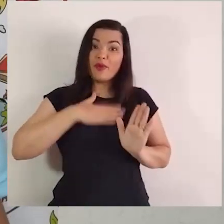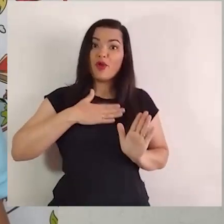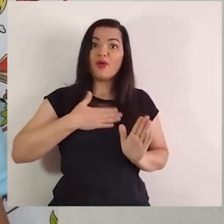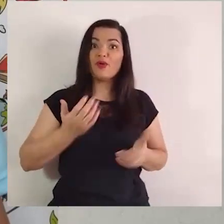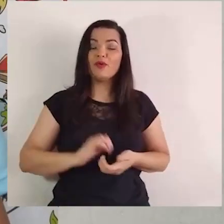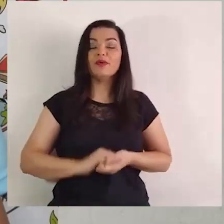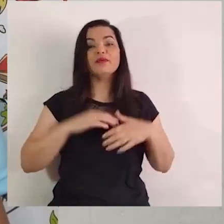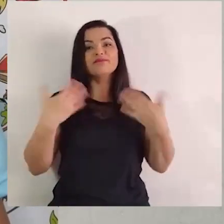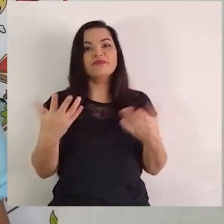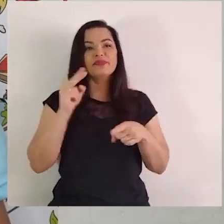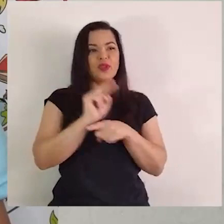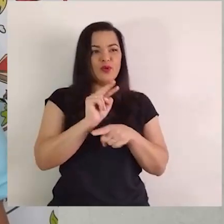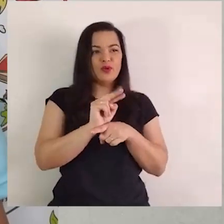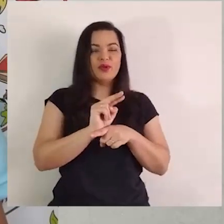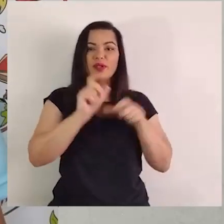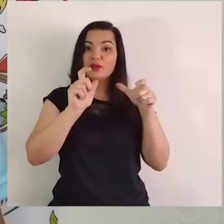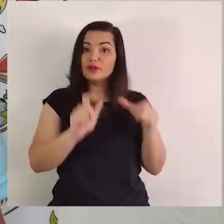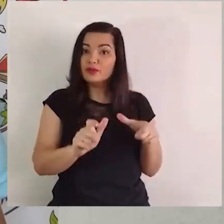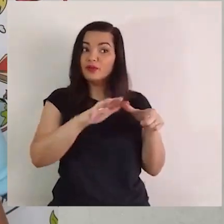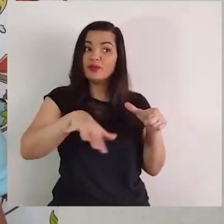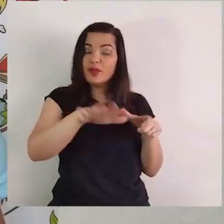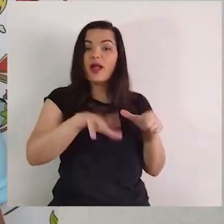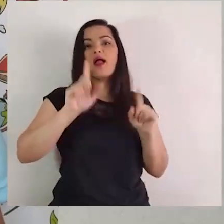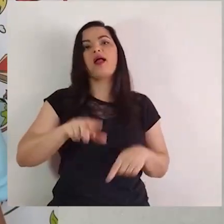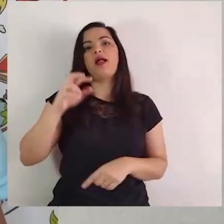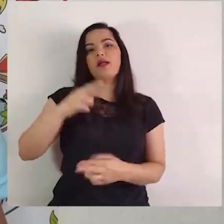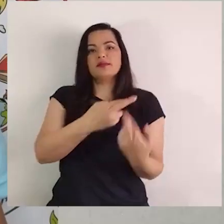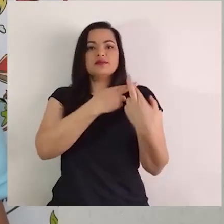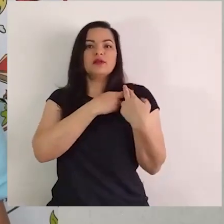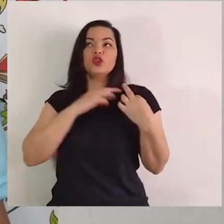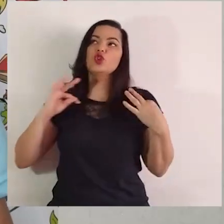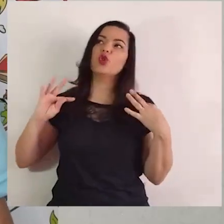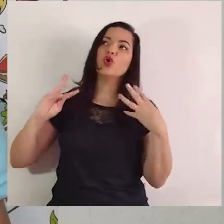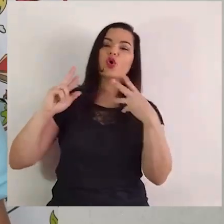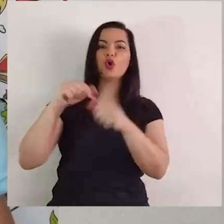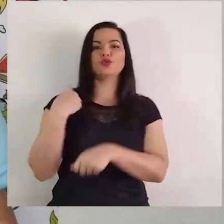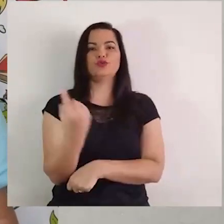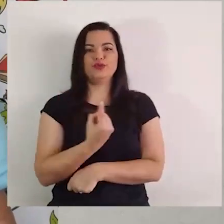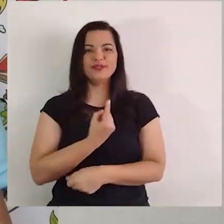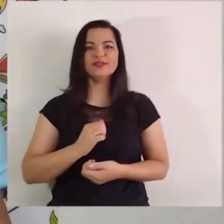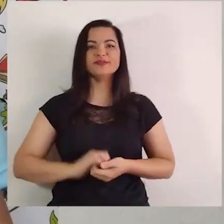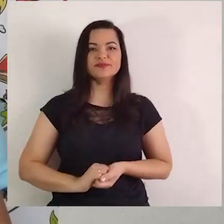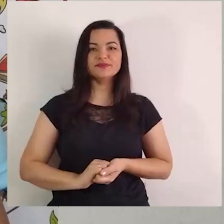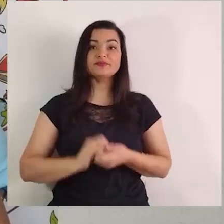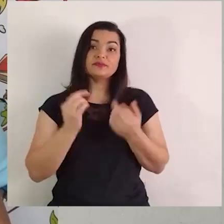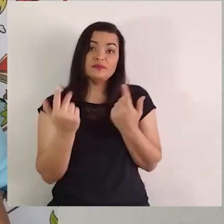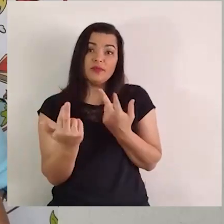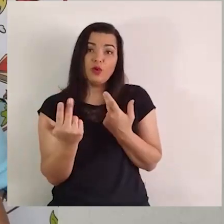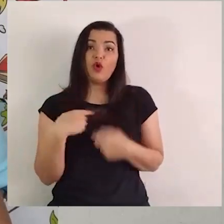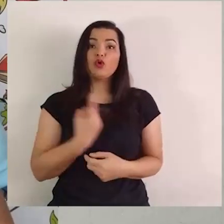cuidar desses espaços é um dever de todos nós. Assim como é o nosso dever cuidar da